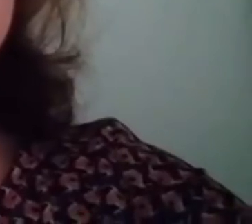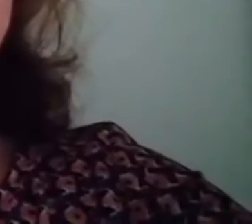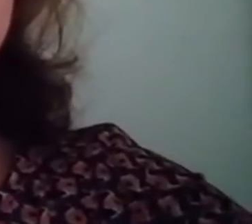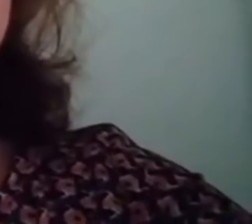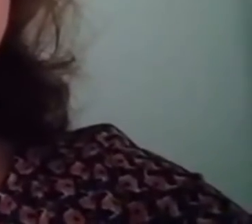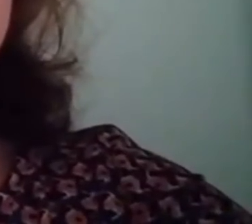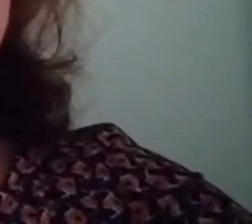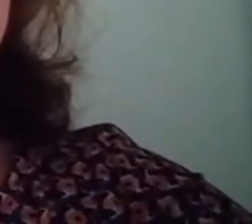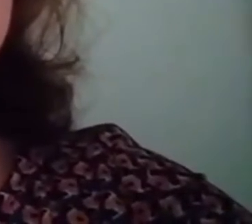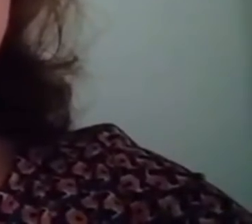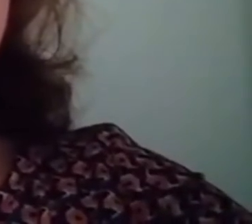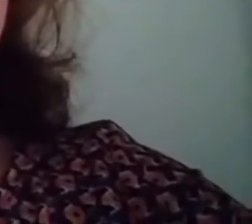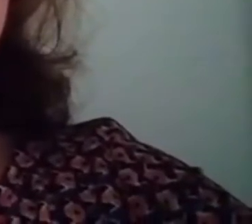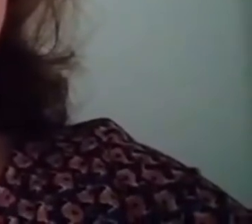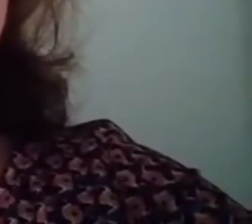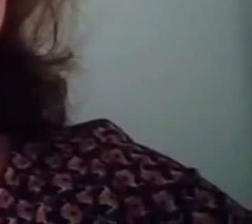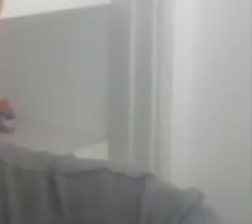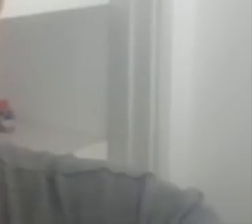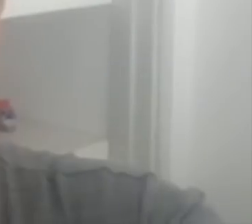Coragem.